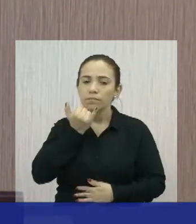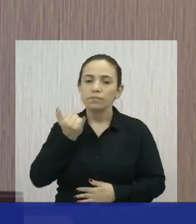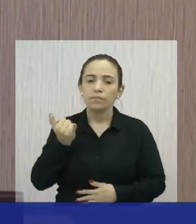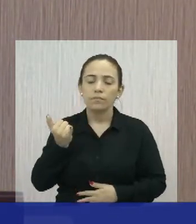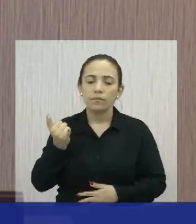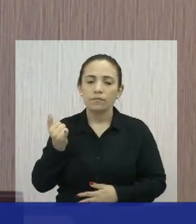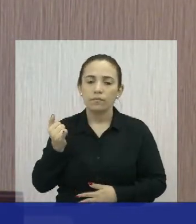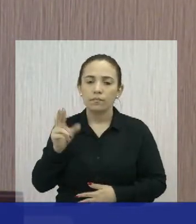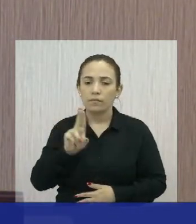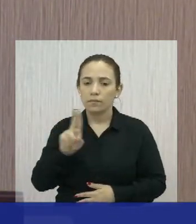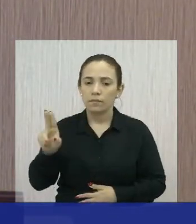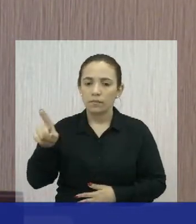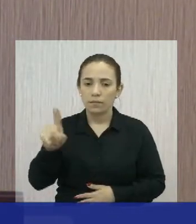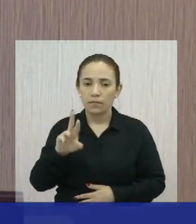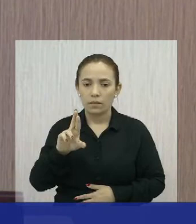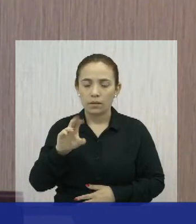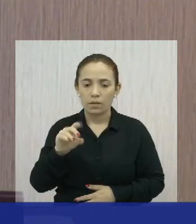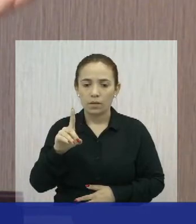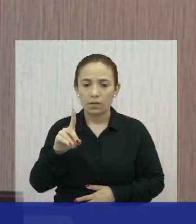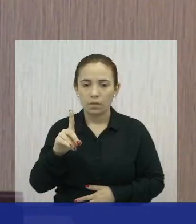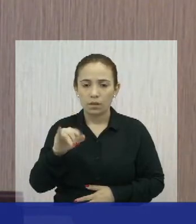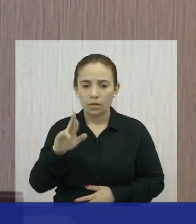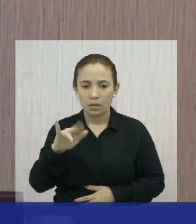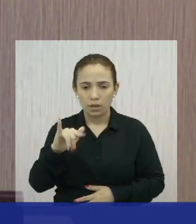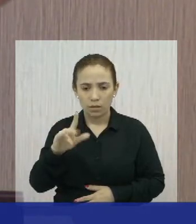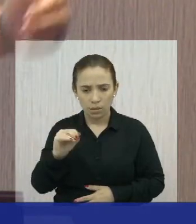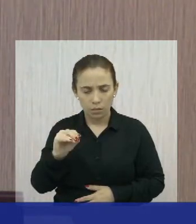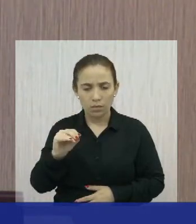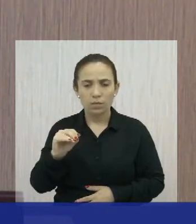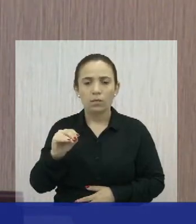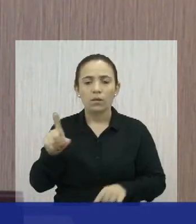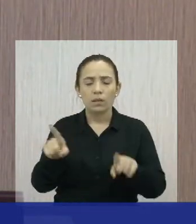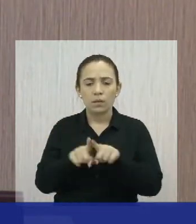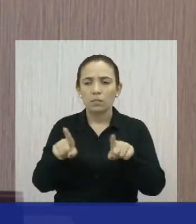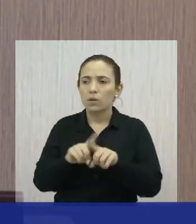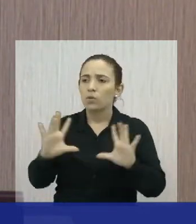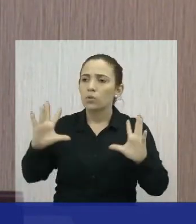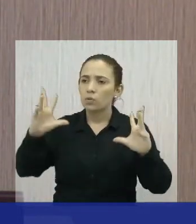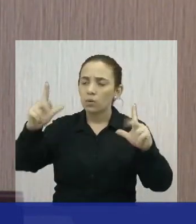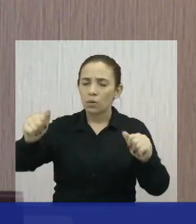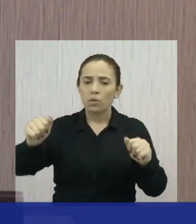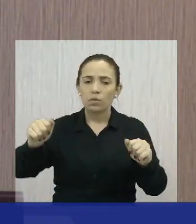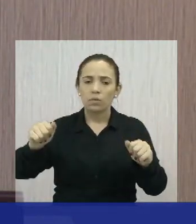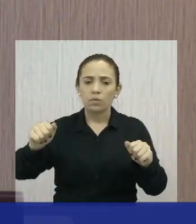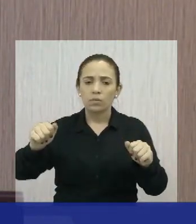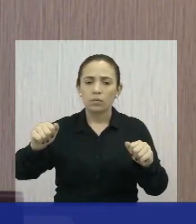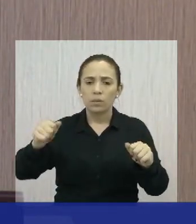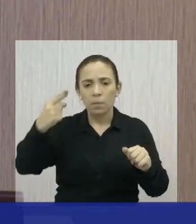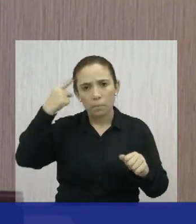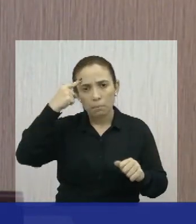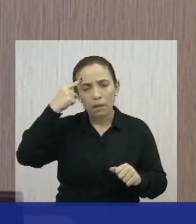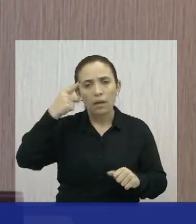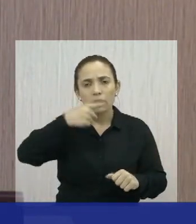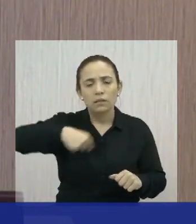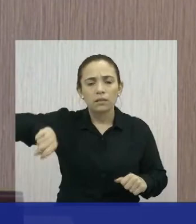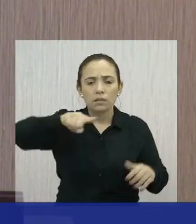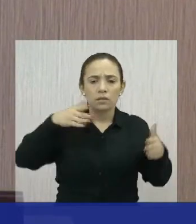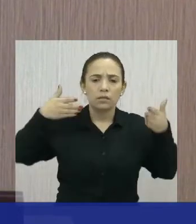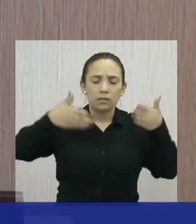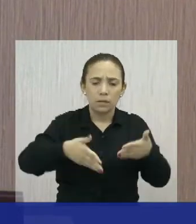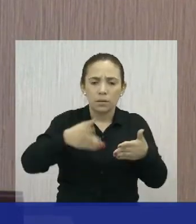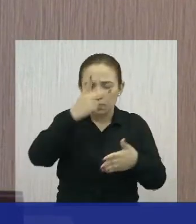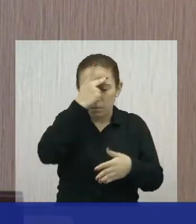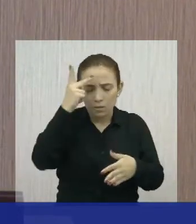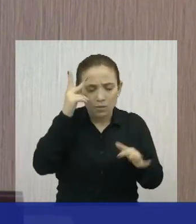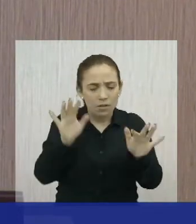o nome do Dr. Rodrigo por Deus, que eles sejam, os vereadores, a prefeitura, por Deus e por nós, os pequenos,